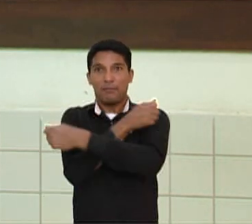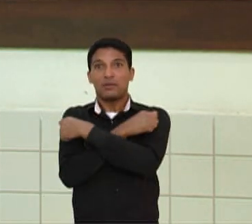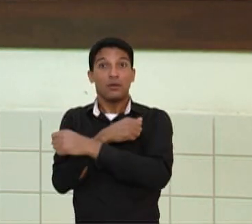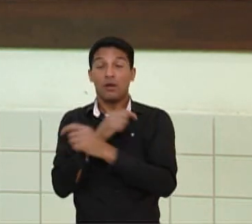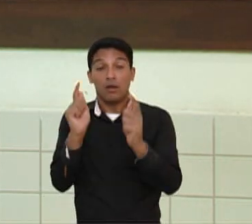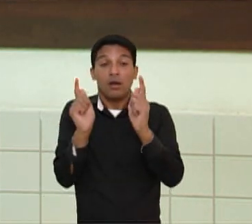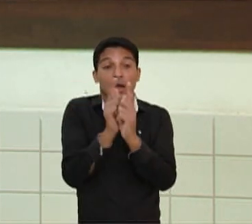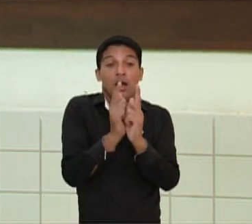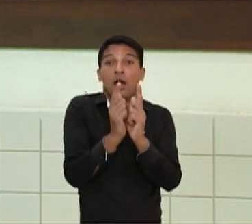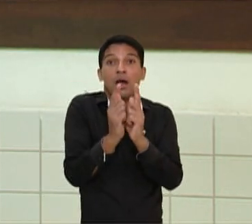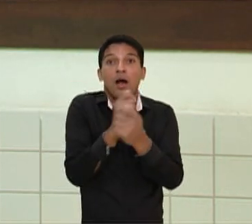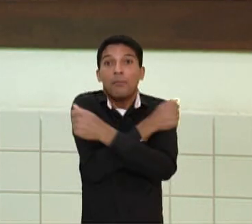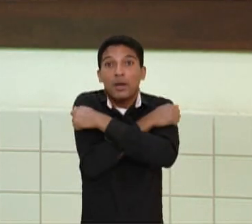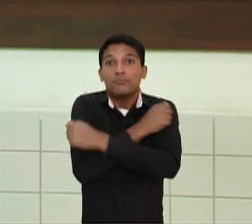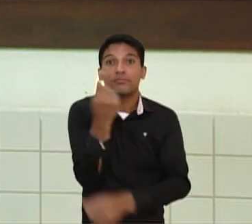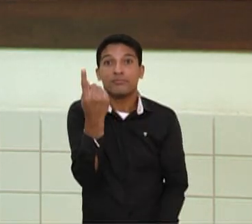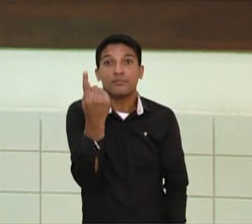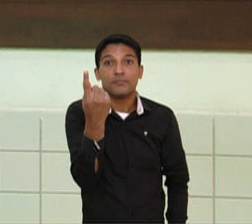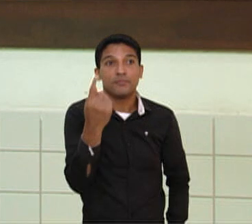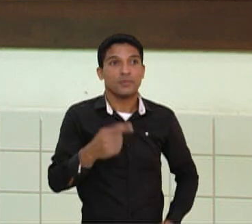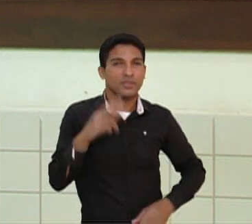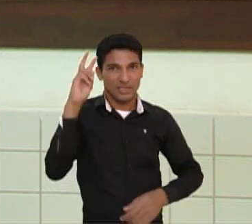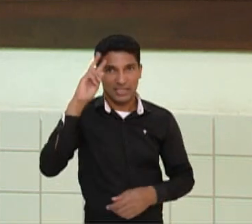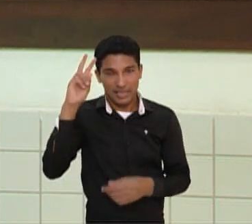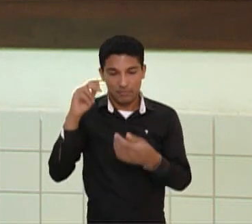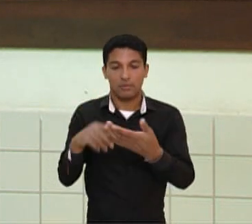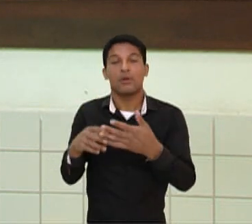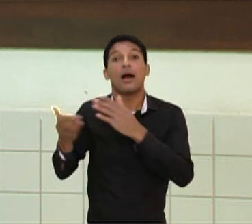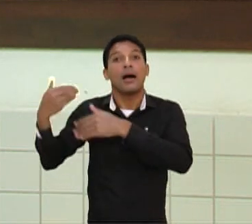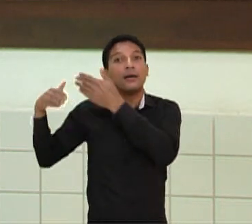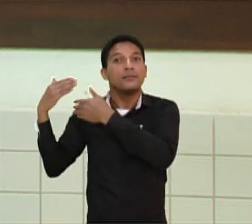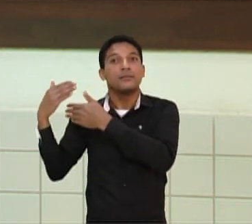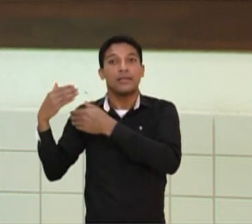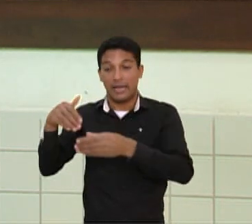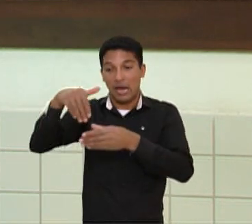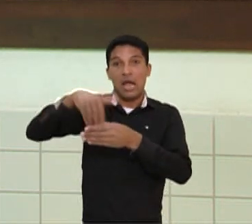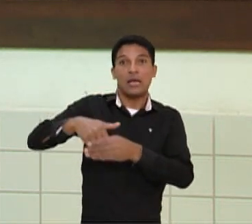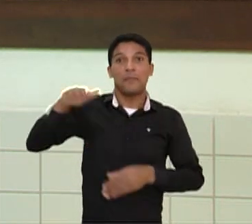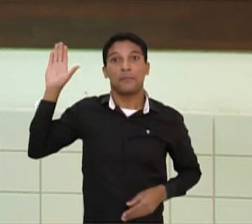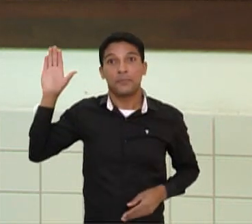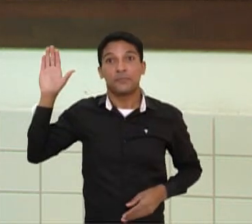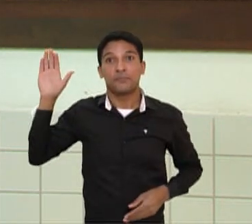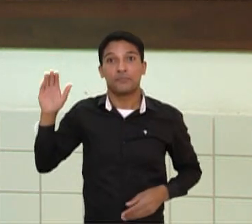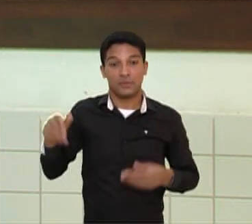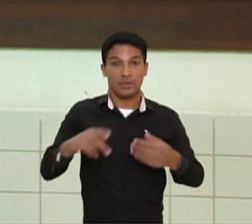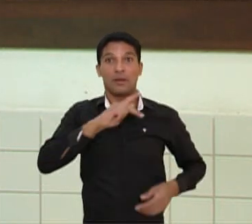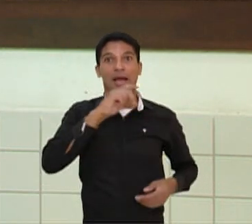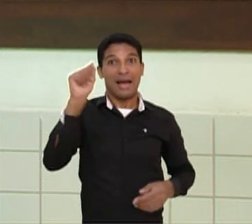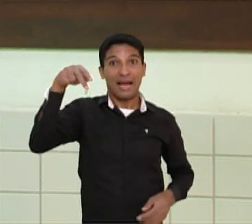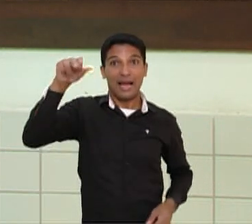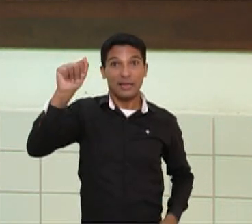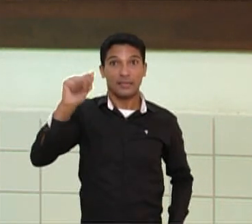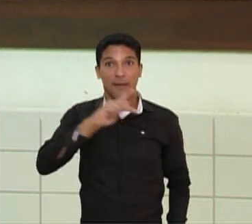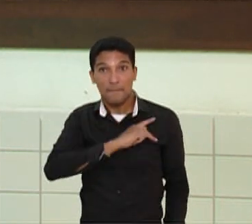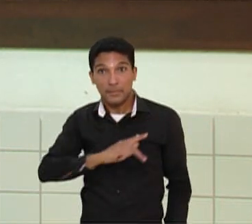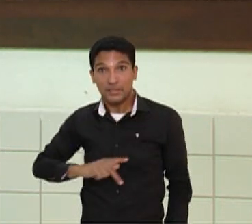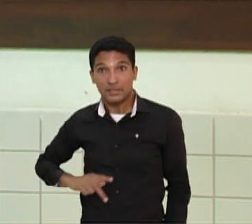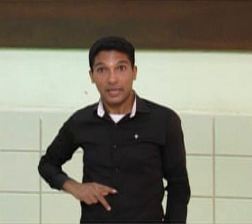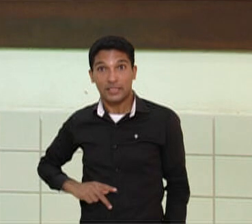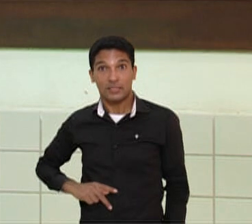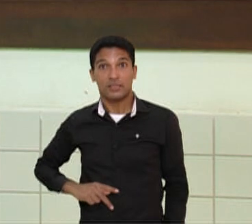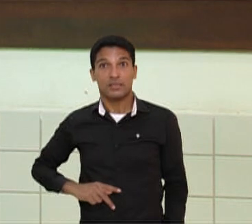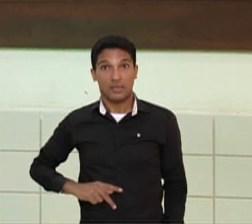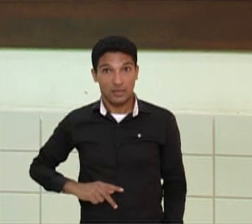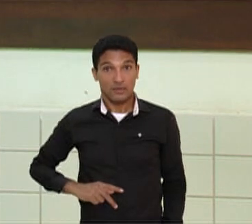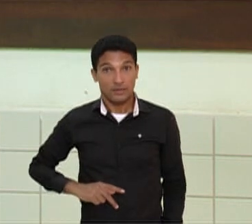seria diferente. Lembra que no arranjo eles estavam disputando para presidente e vice? Então, Ana era presidente, Beto era vice. Agora não, agora eles estão